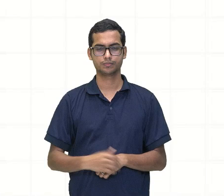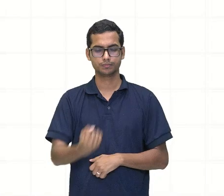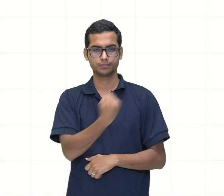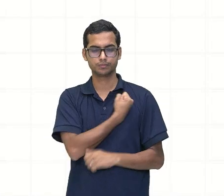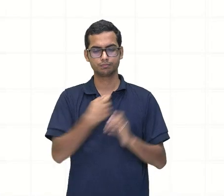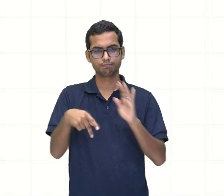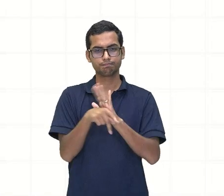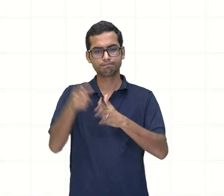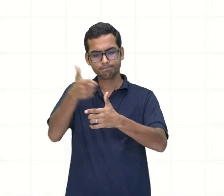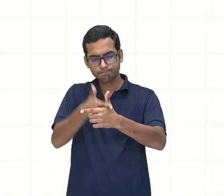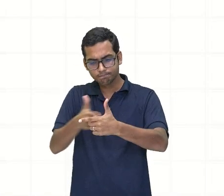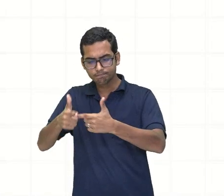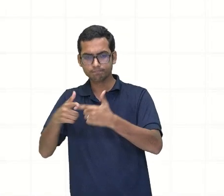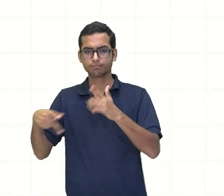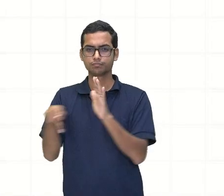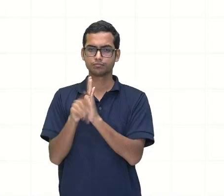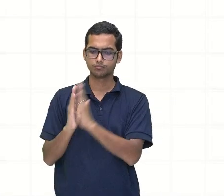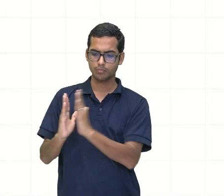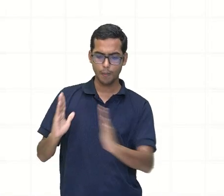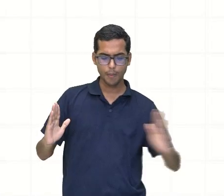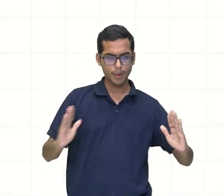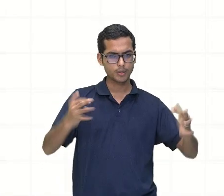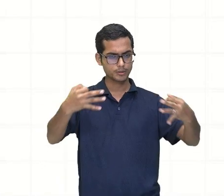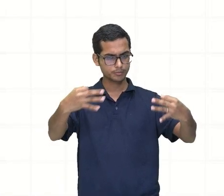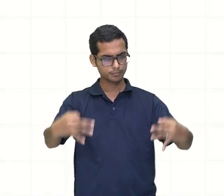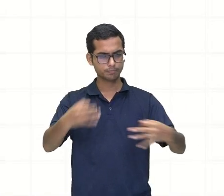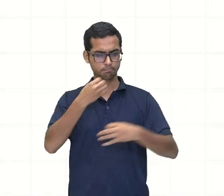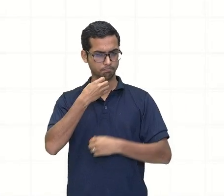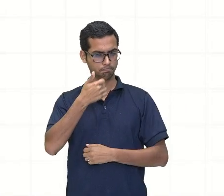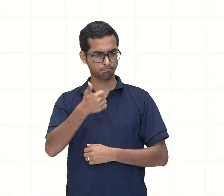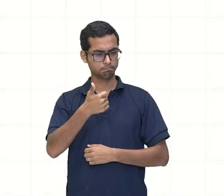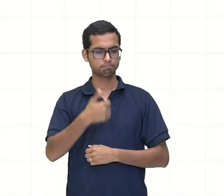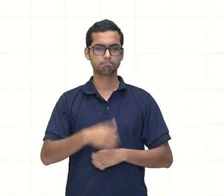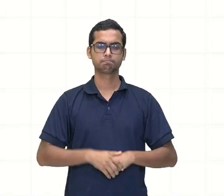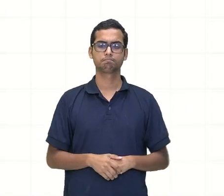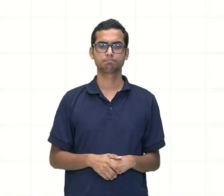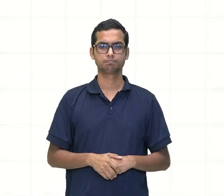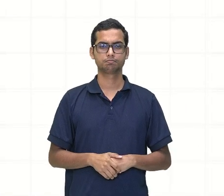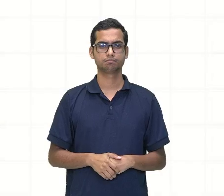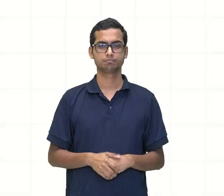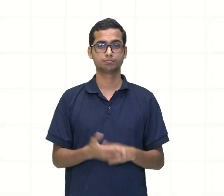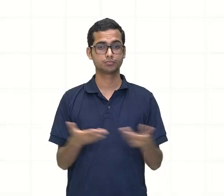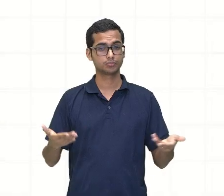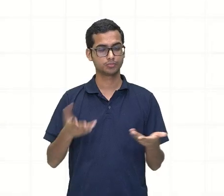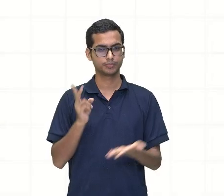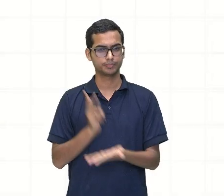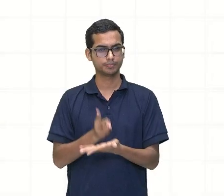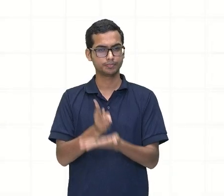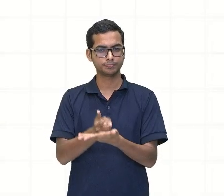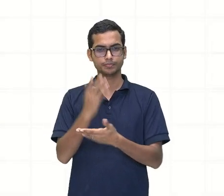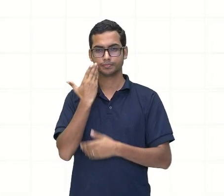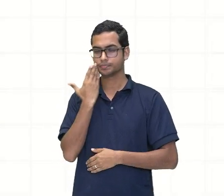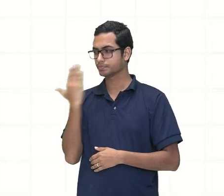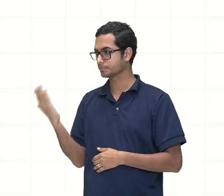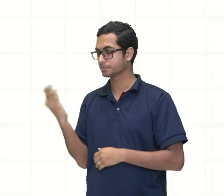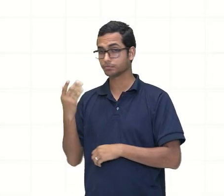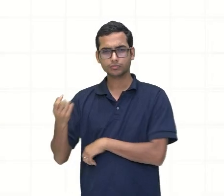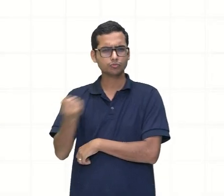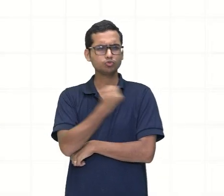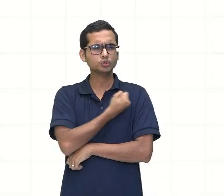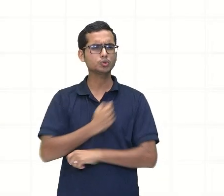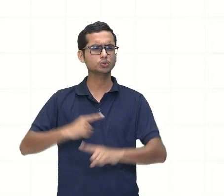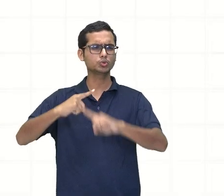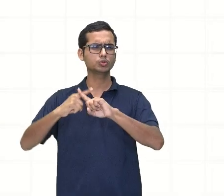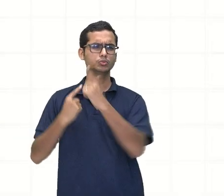divisor ali de um número maior. Tudo bem? Continuando, como saber se um número é múltiplo